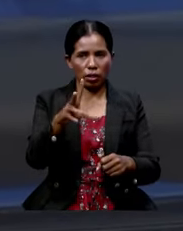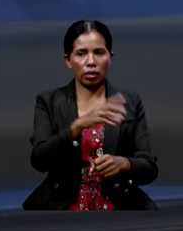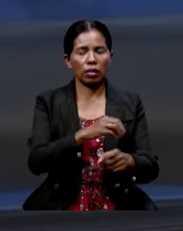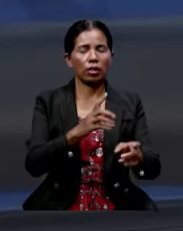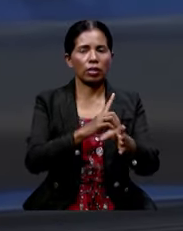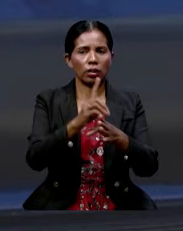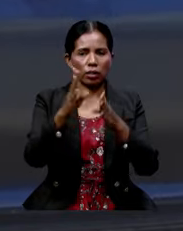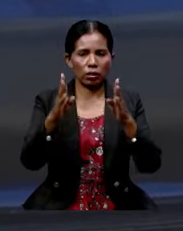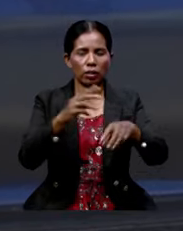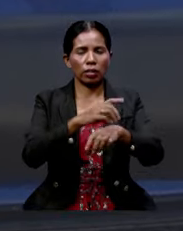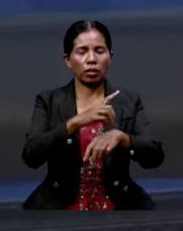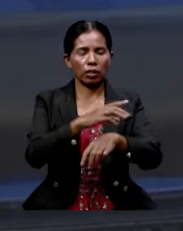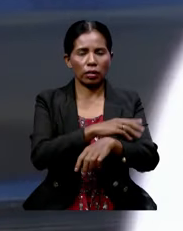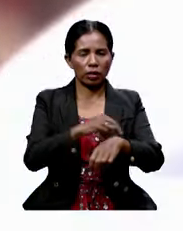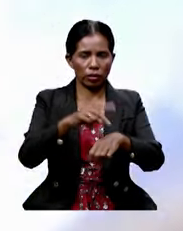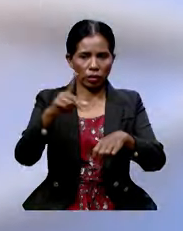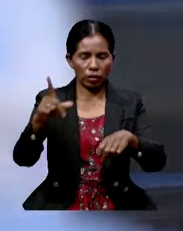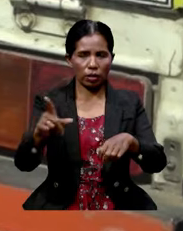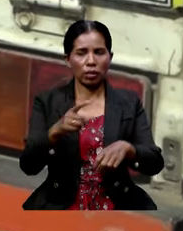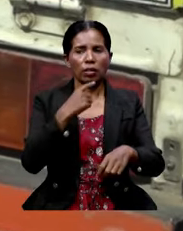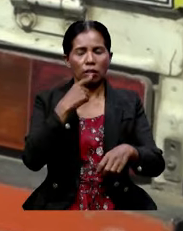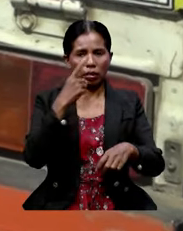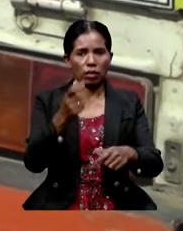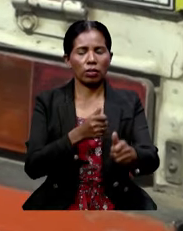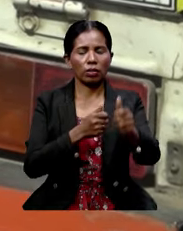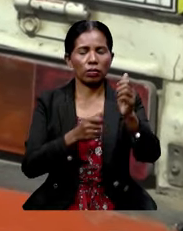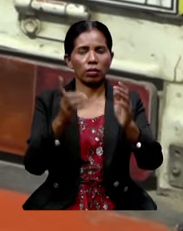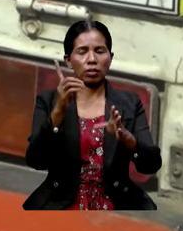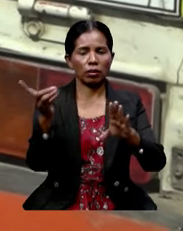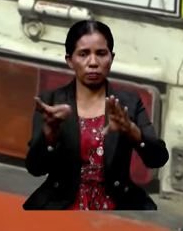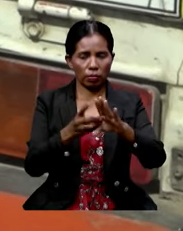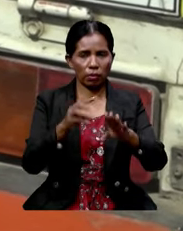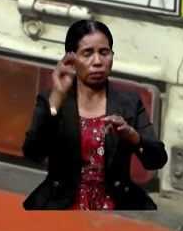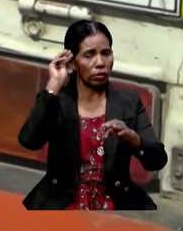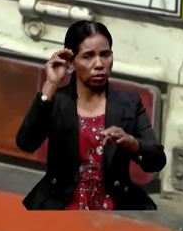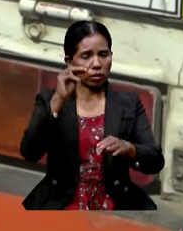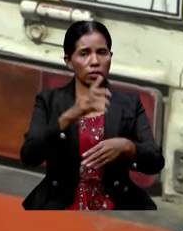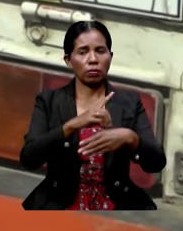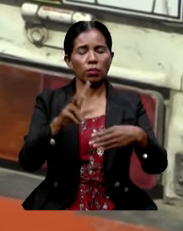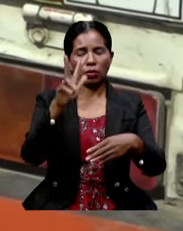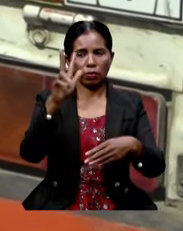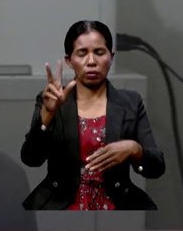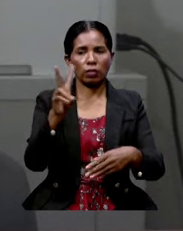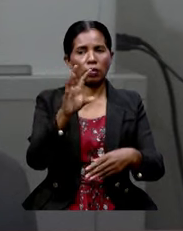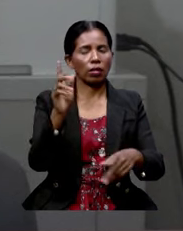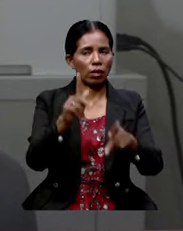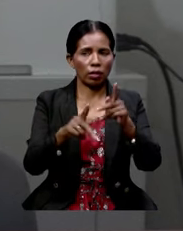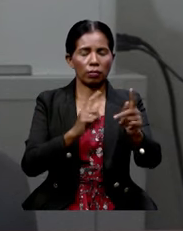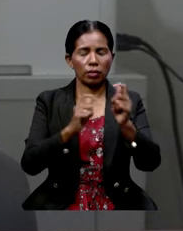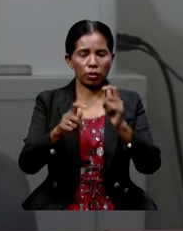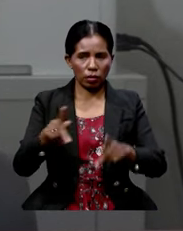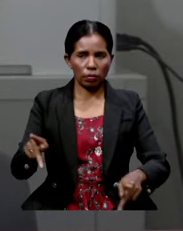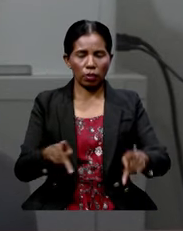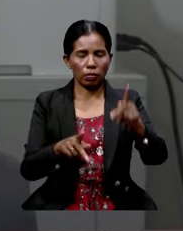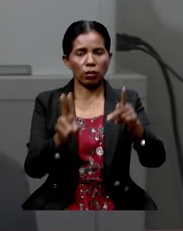diretora Direção Nacional Transporte Terrestre hatete, tuir diploma ministerial número tolu barra rihun rua tolu, bando transporte